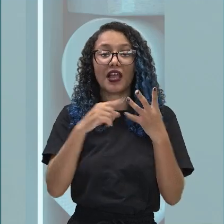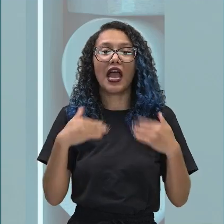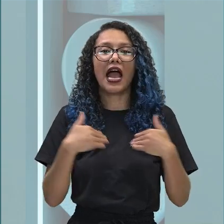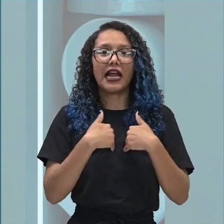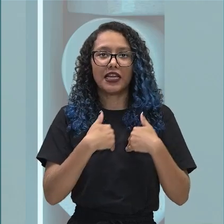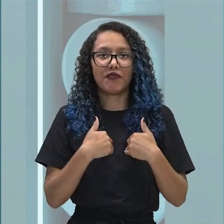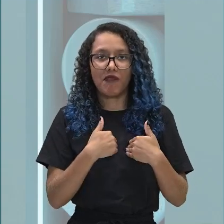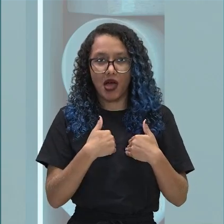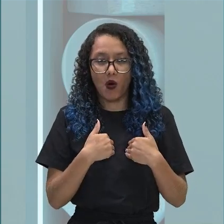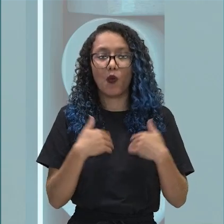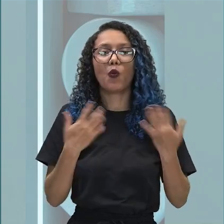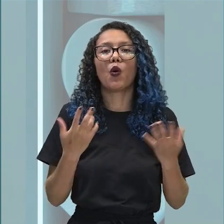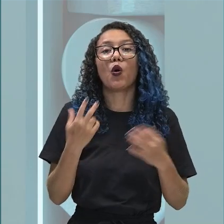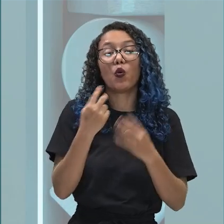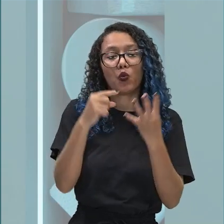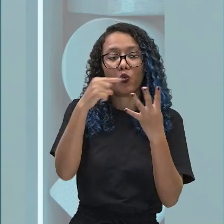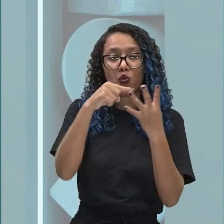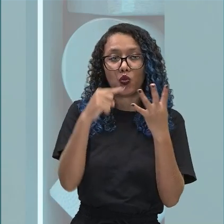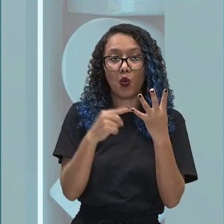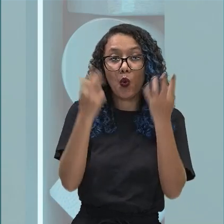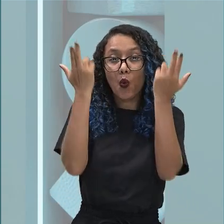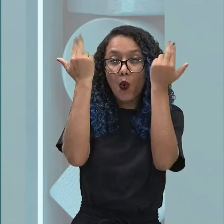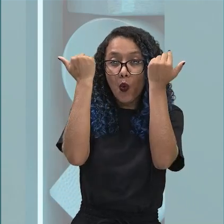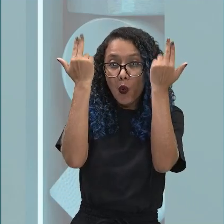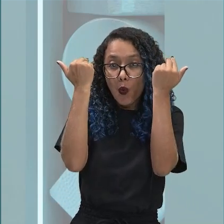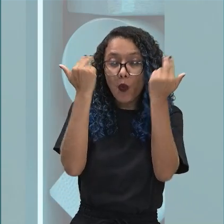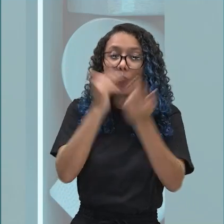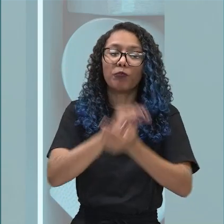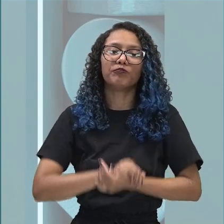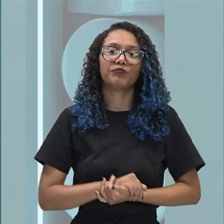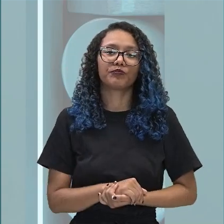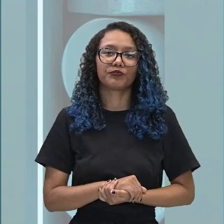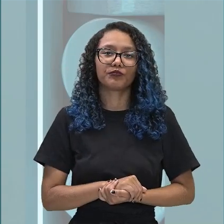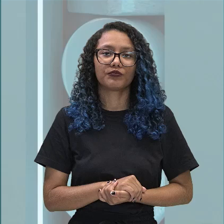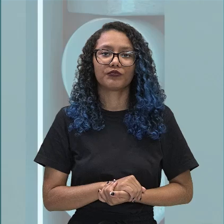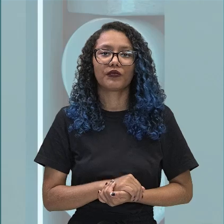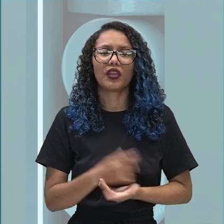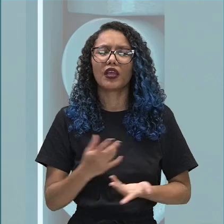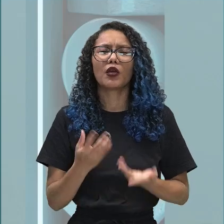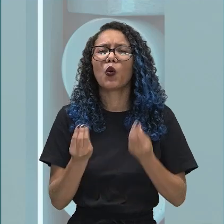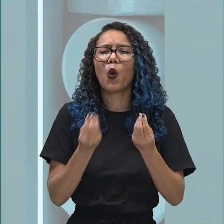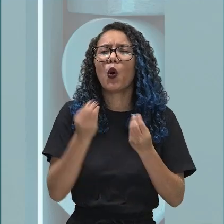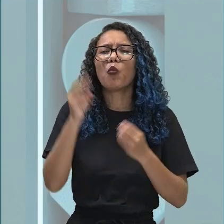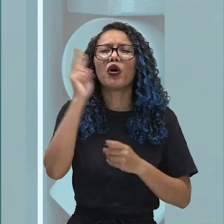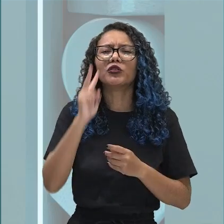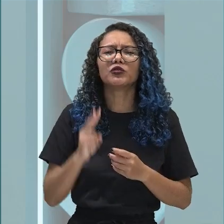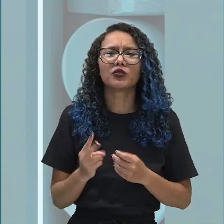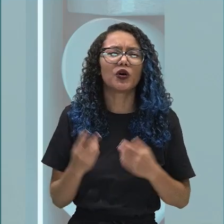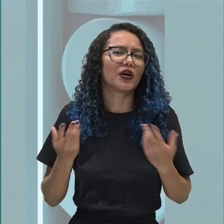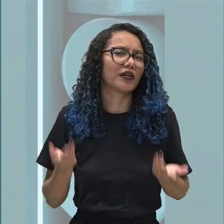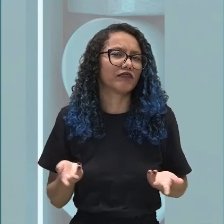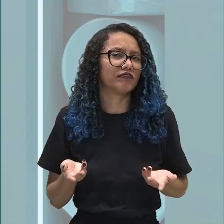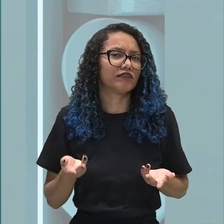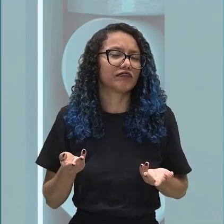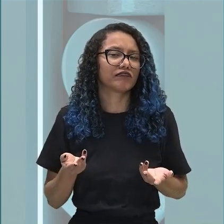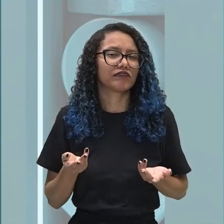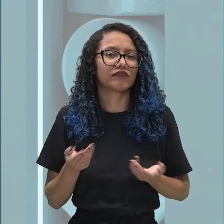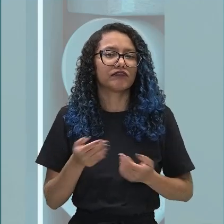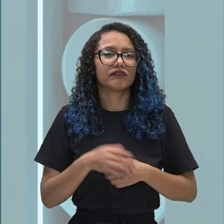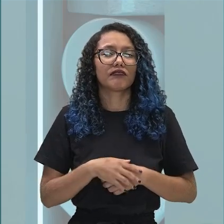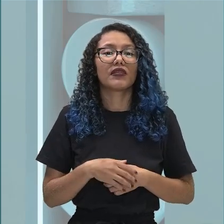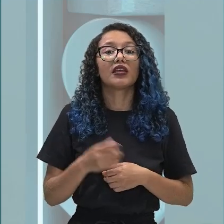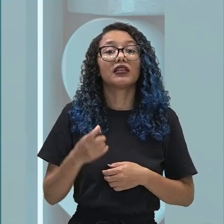dois coelhos. E aí, o que é que o conto nos passa? Ele nos passa aqui